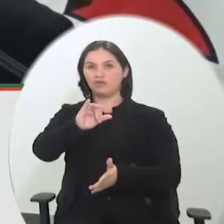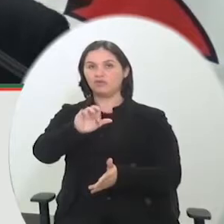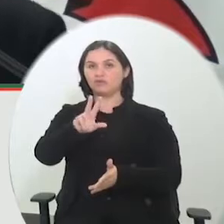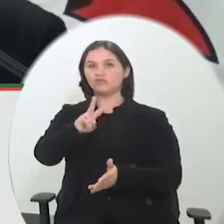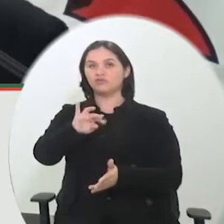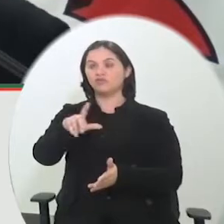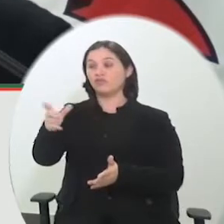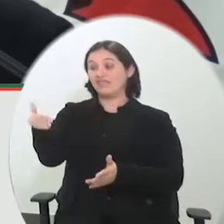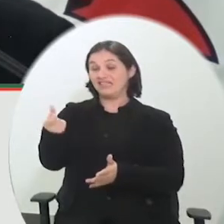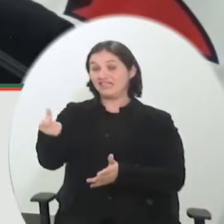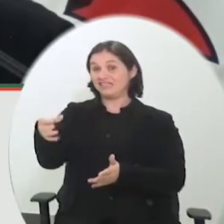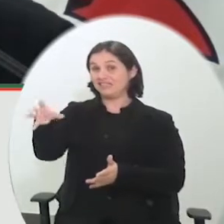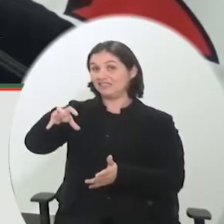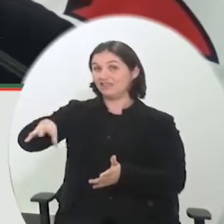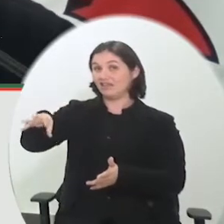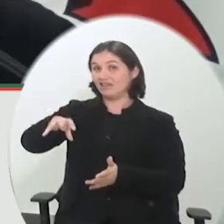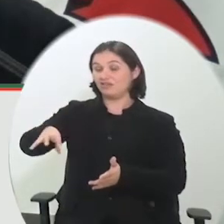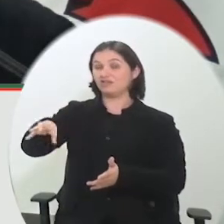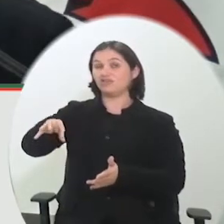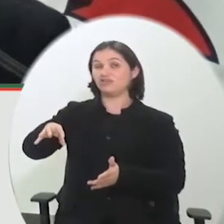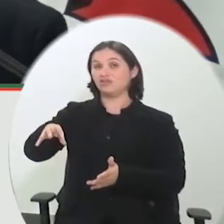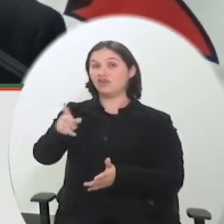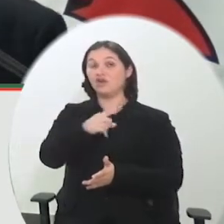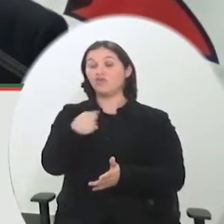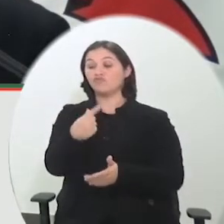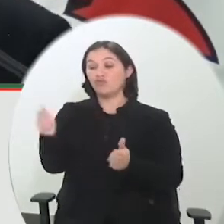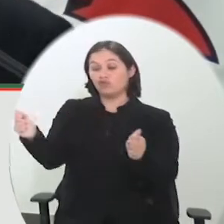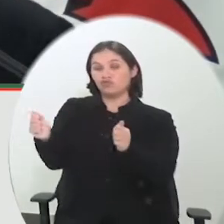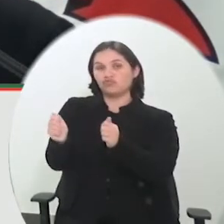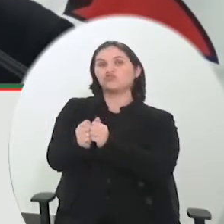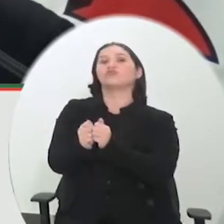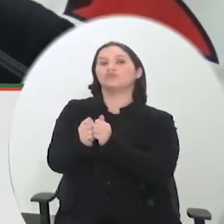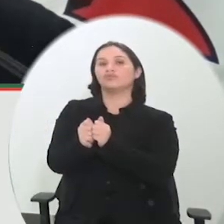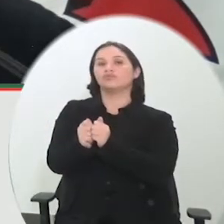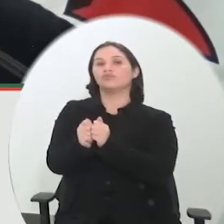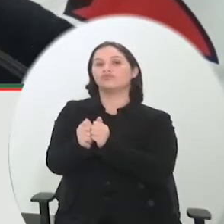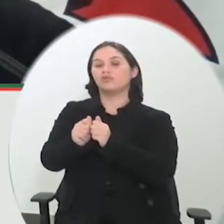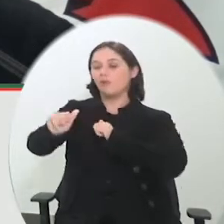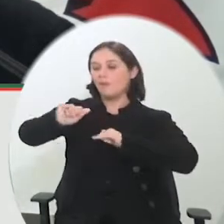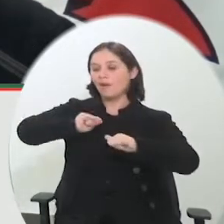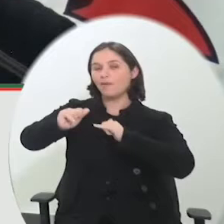Região Policial a ombrearmos juntos nessa campanha.